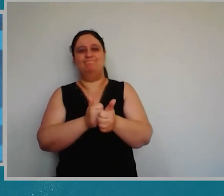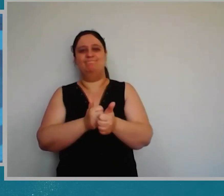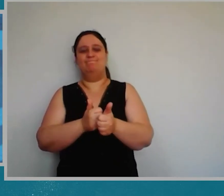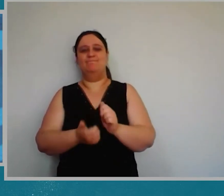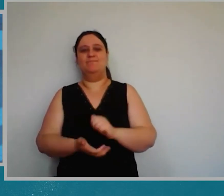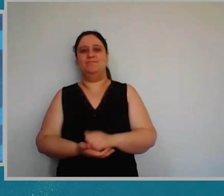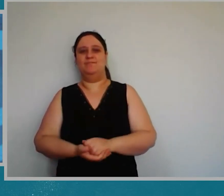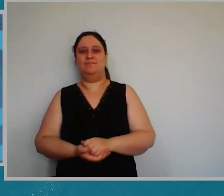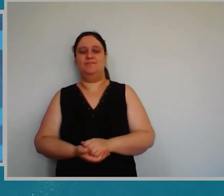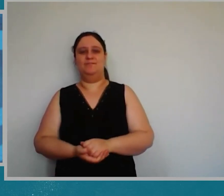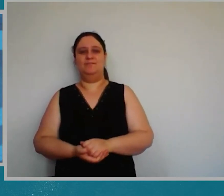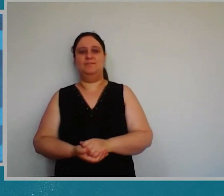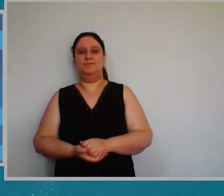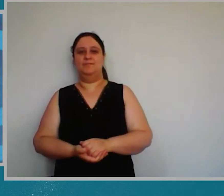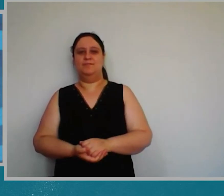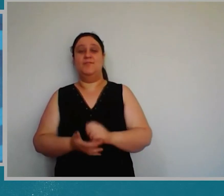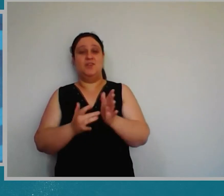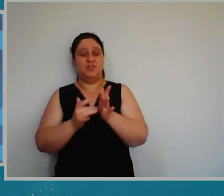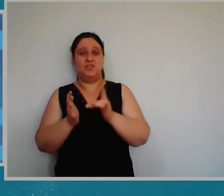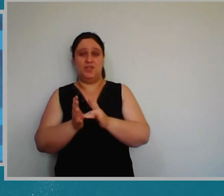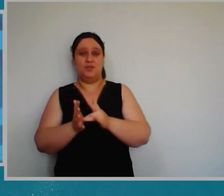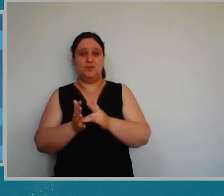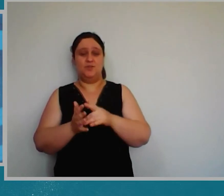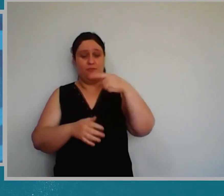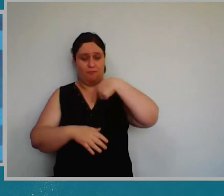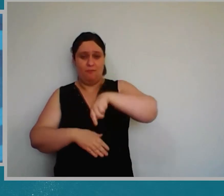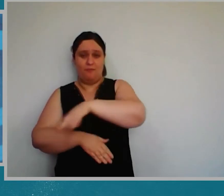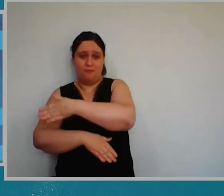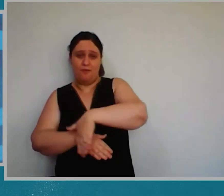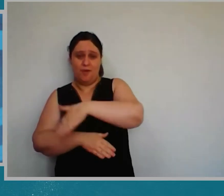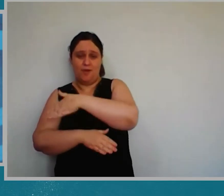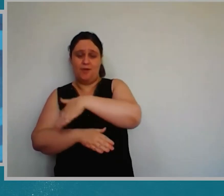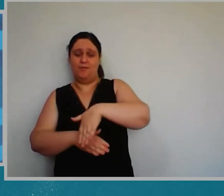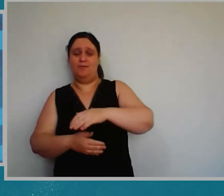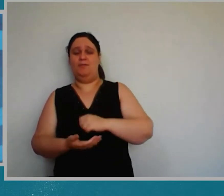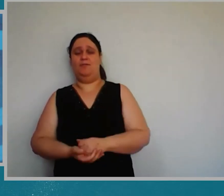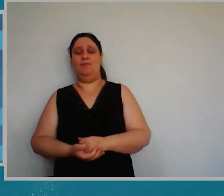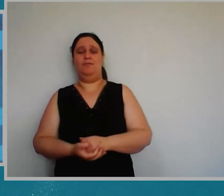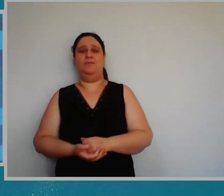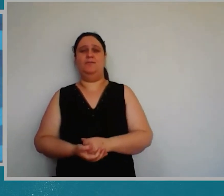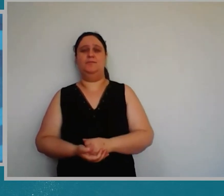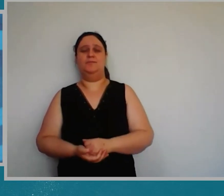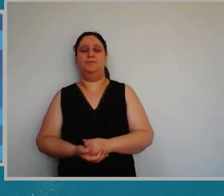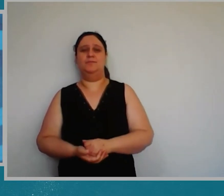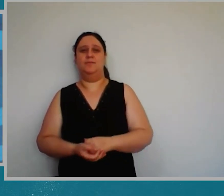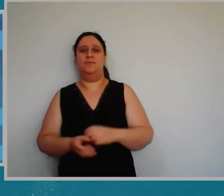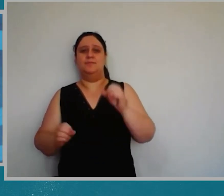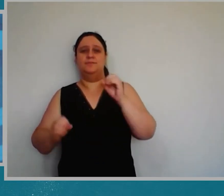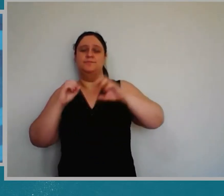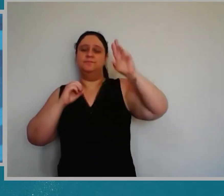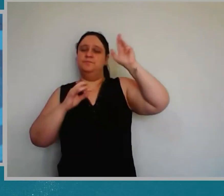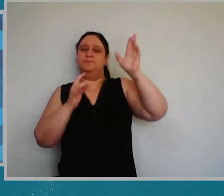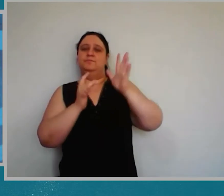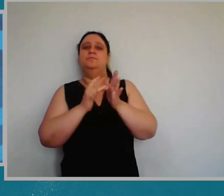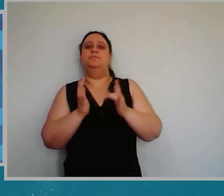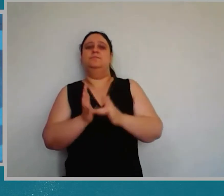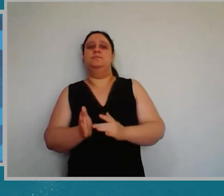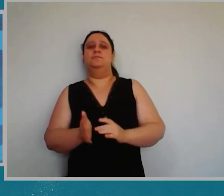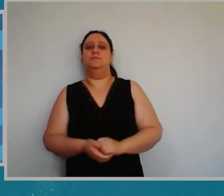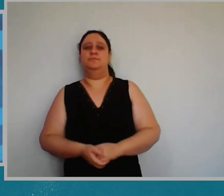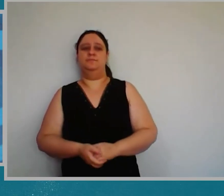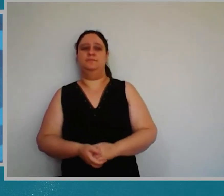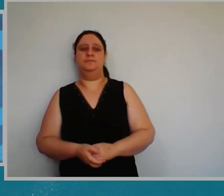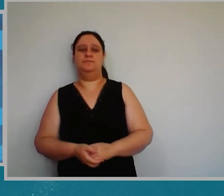trono, ele foi para a rua. Senhor Jesus, ó Senhor Jesus, eu não vou